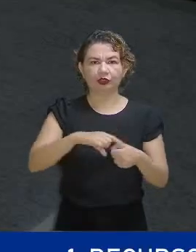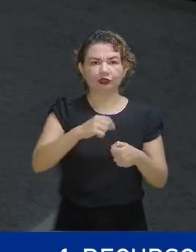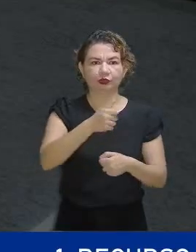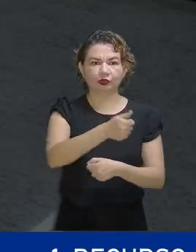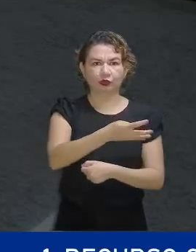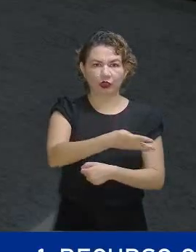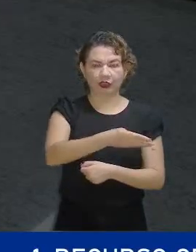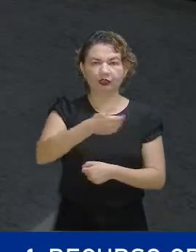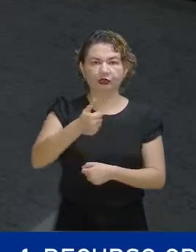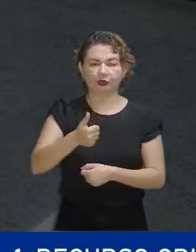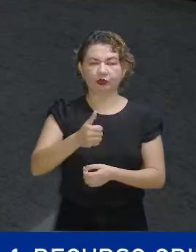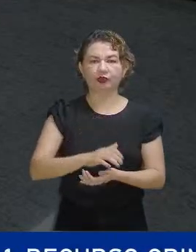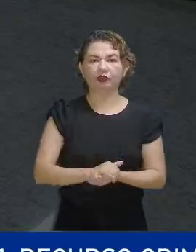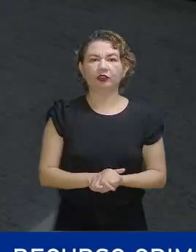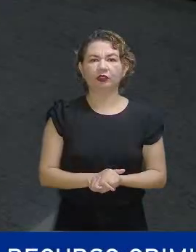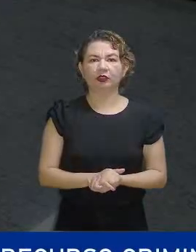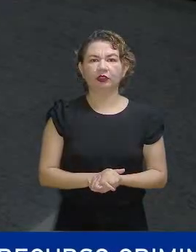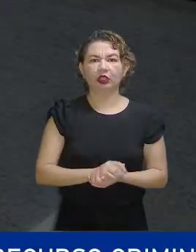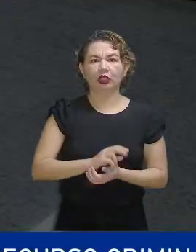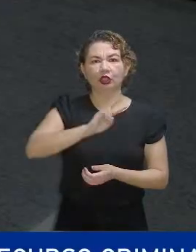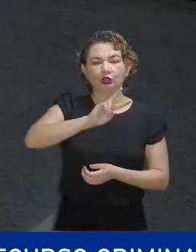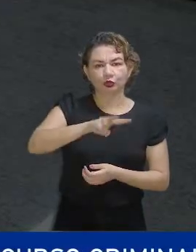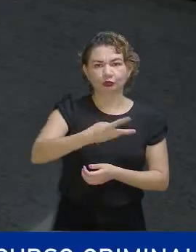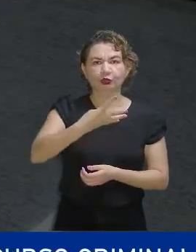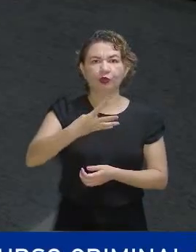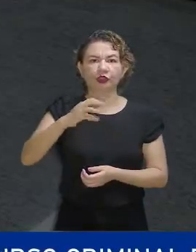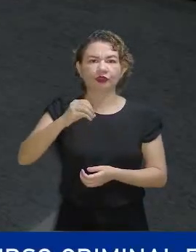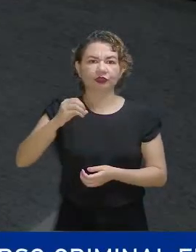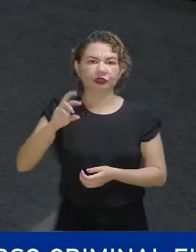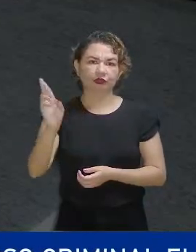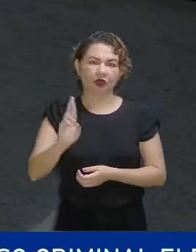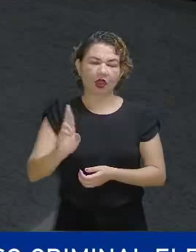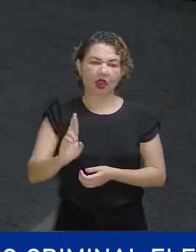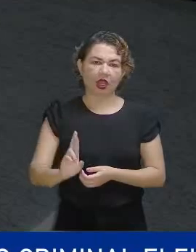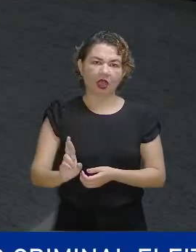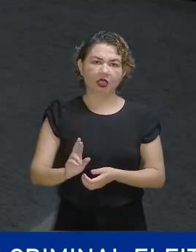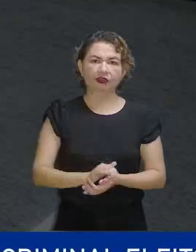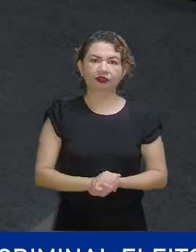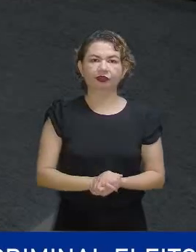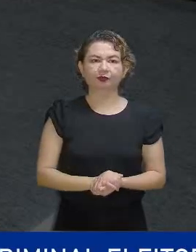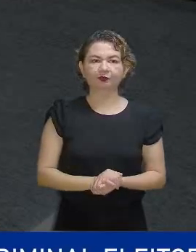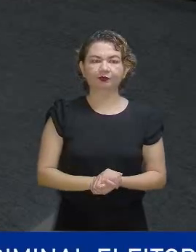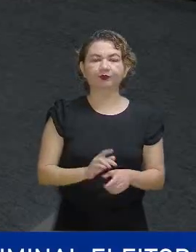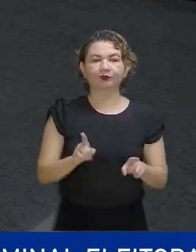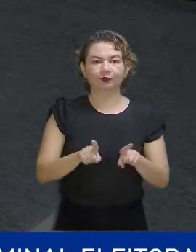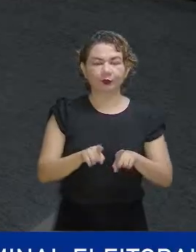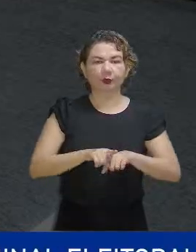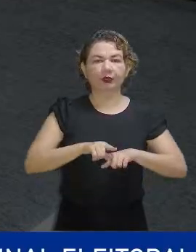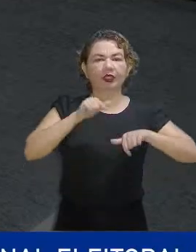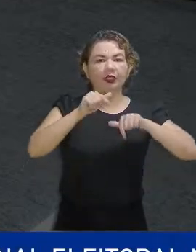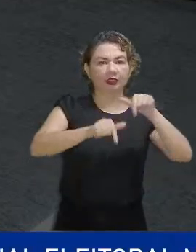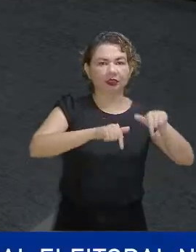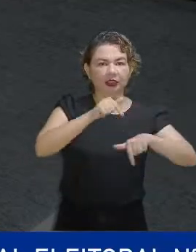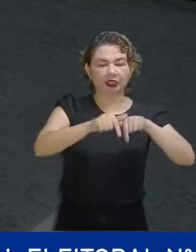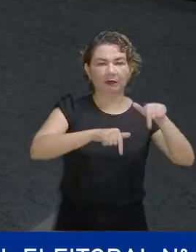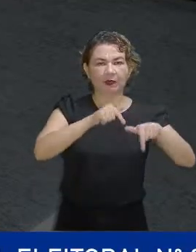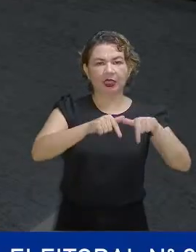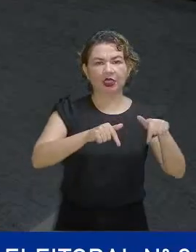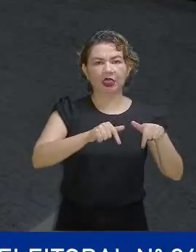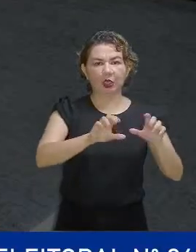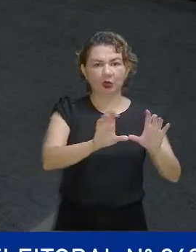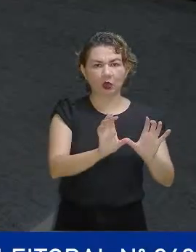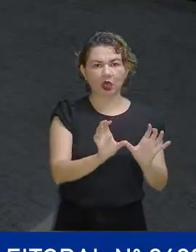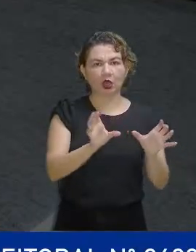1 do CP, no valor de R$ 2.400 uma prestação de serviço à comunidade ou entidades públicas,